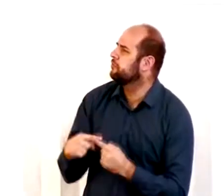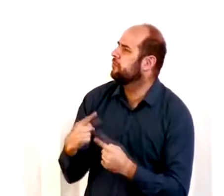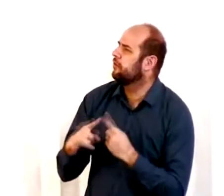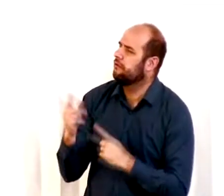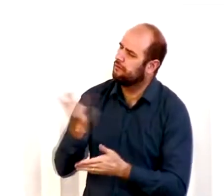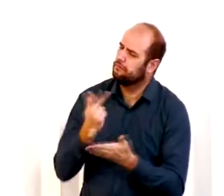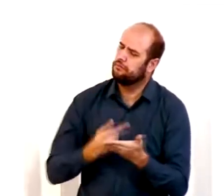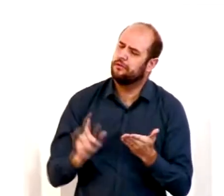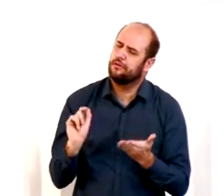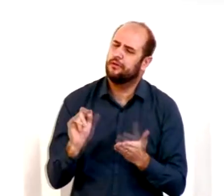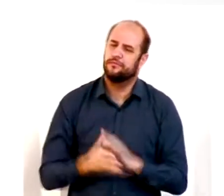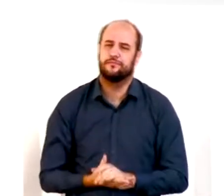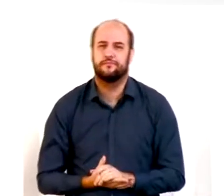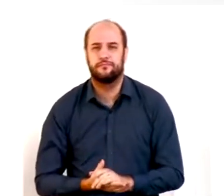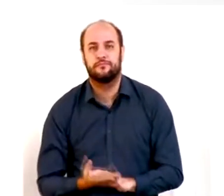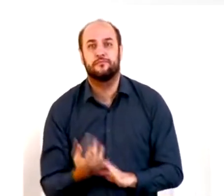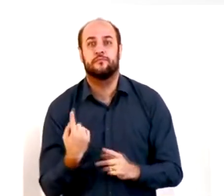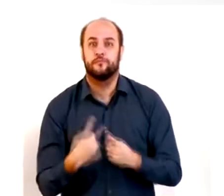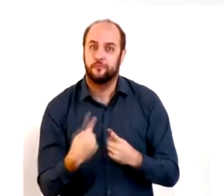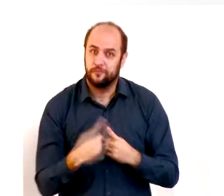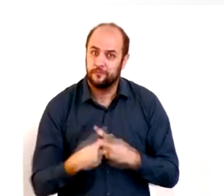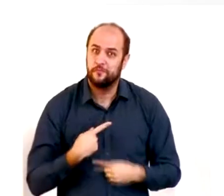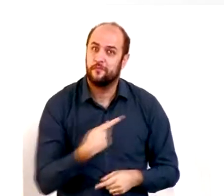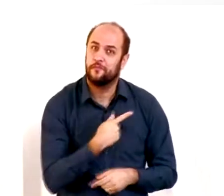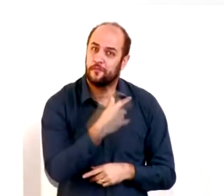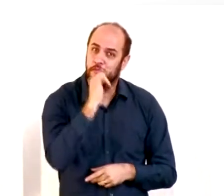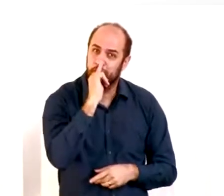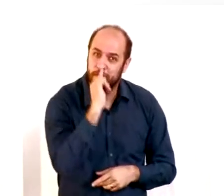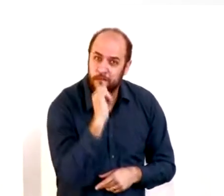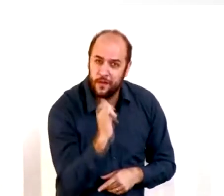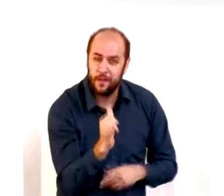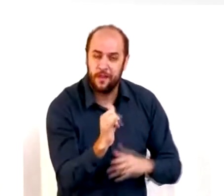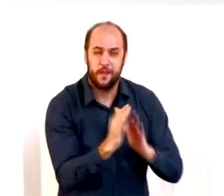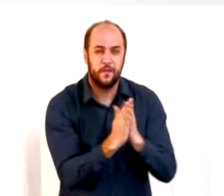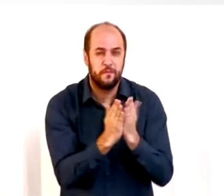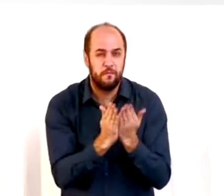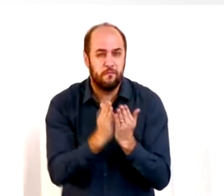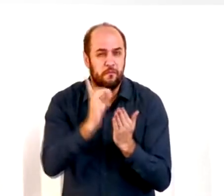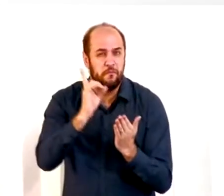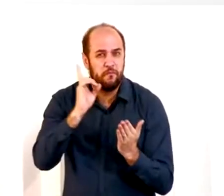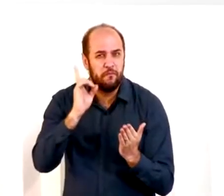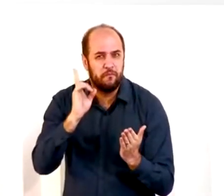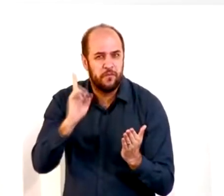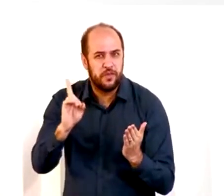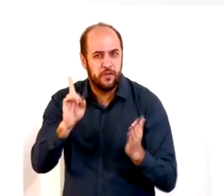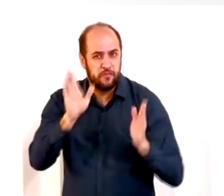faça esse desenho? Porque o pastor quer lhe dizer que a Bíblia